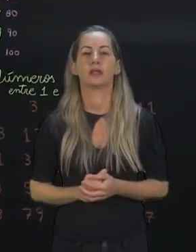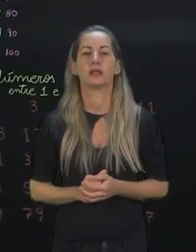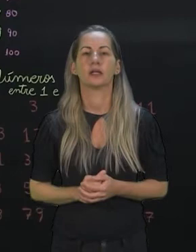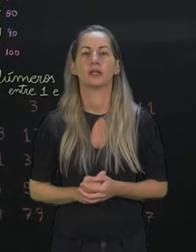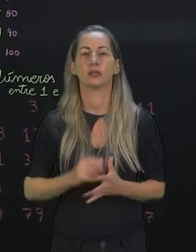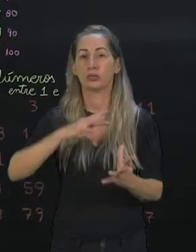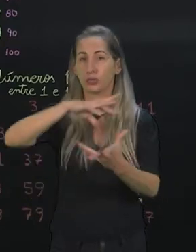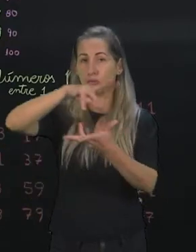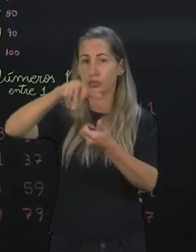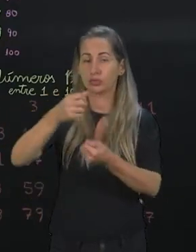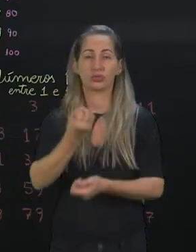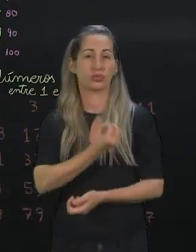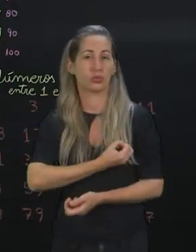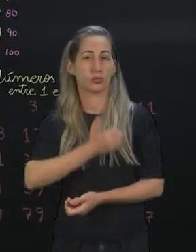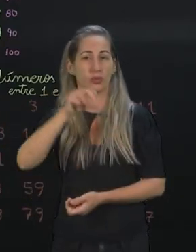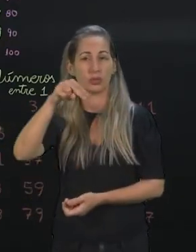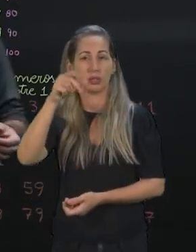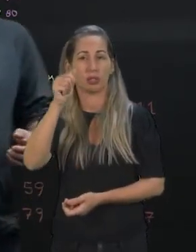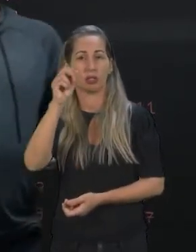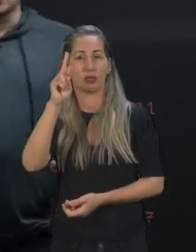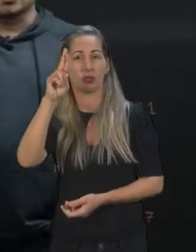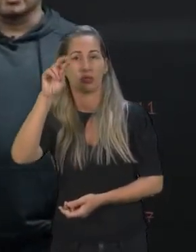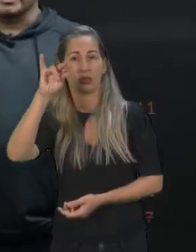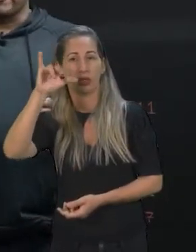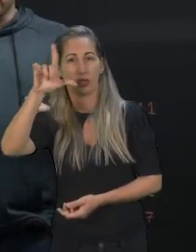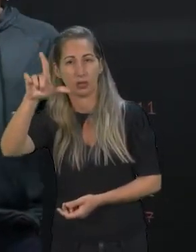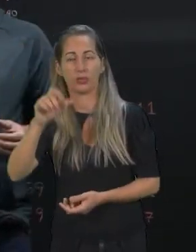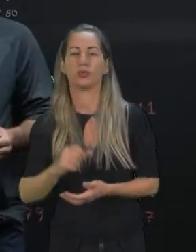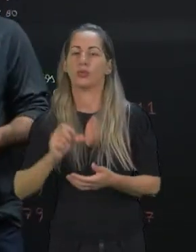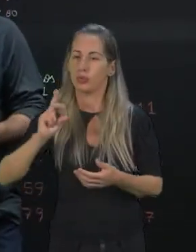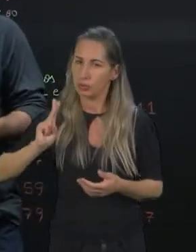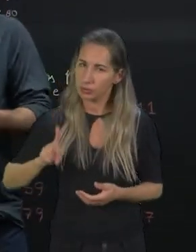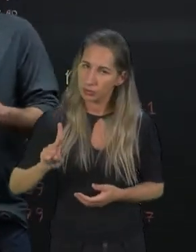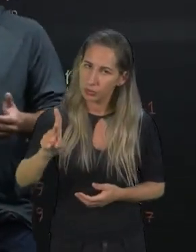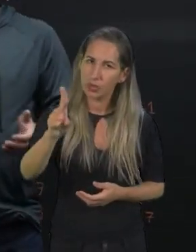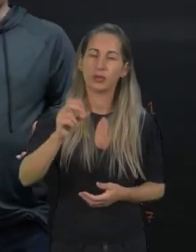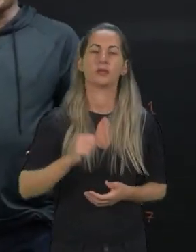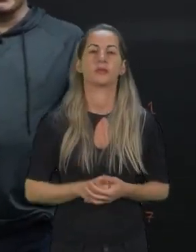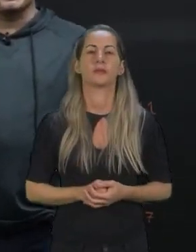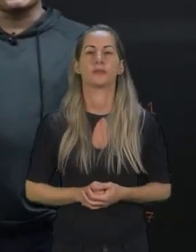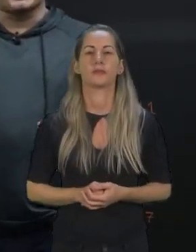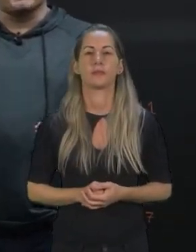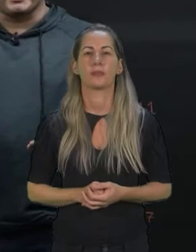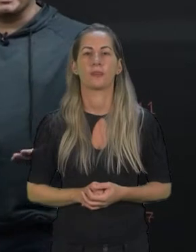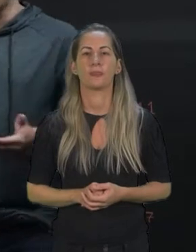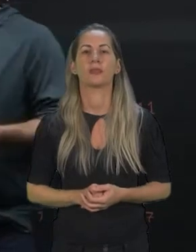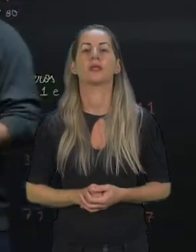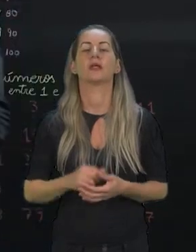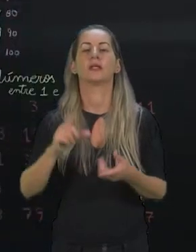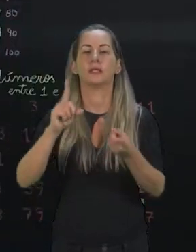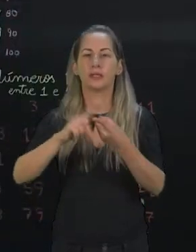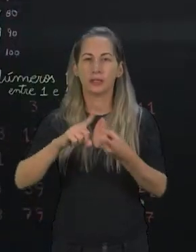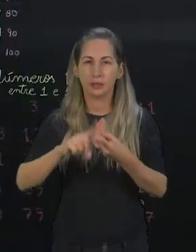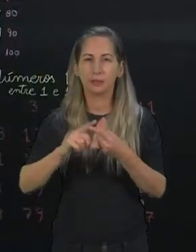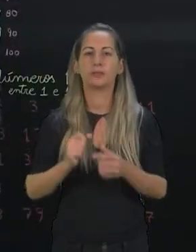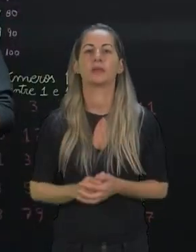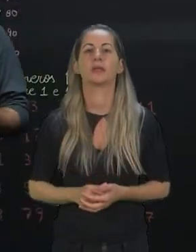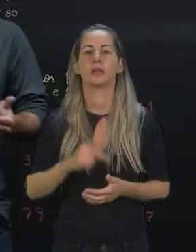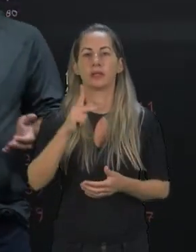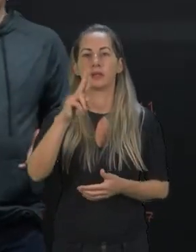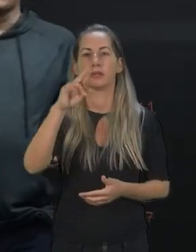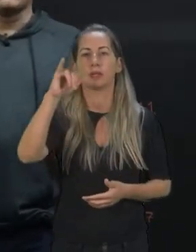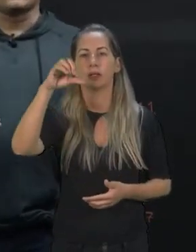o conjunto dos números naturais ser um conjunto infinito, automaticamente também os números